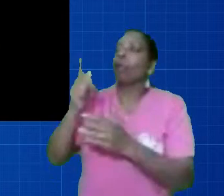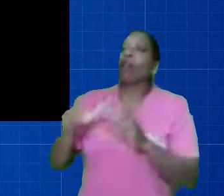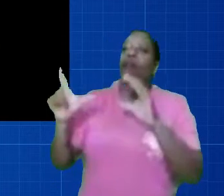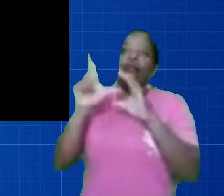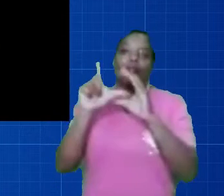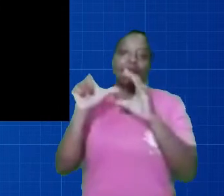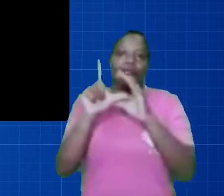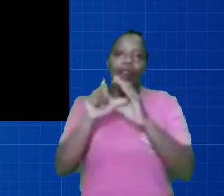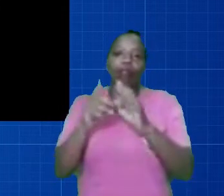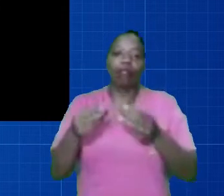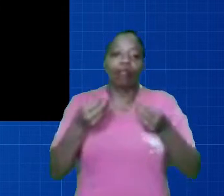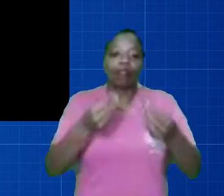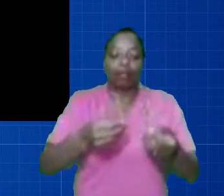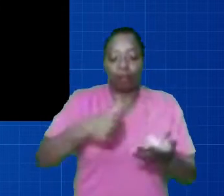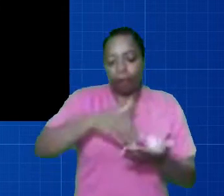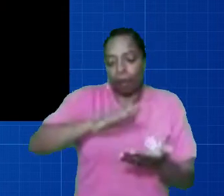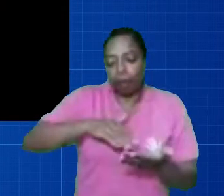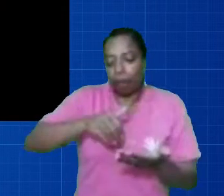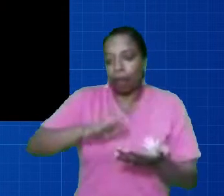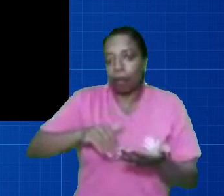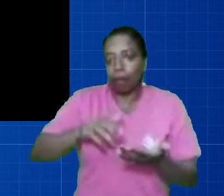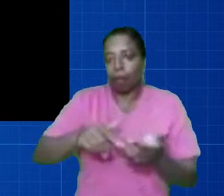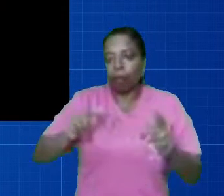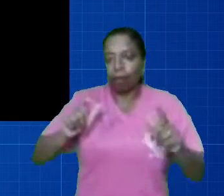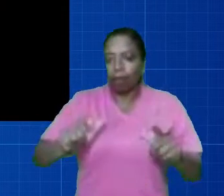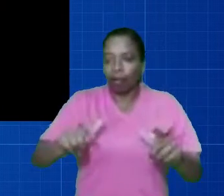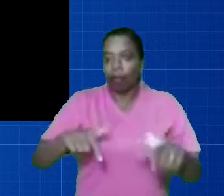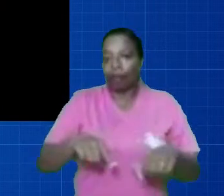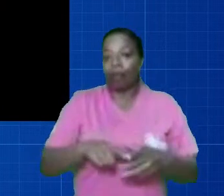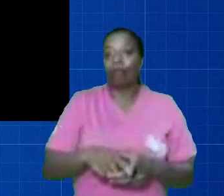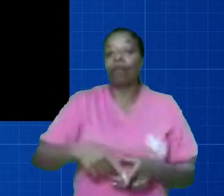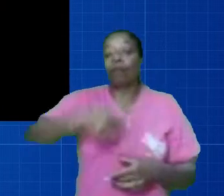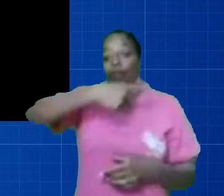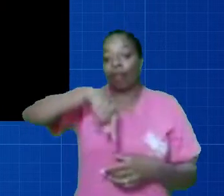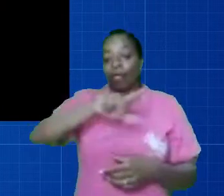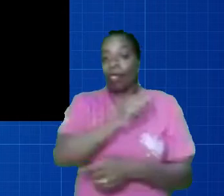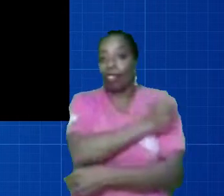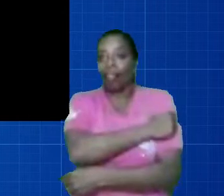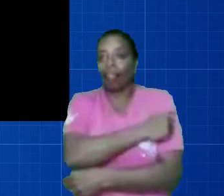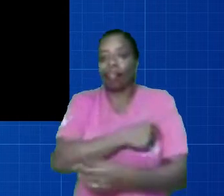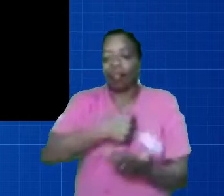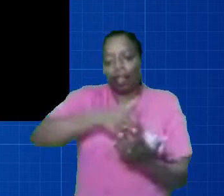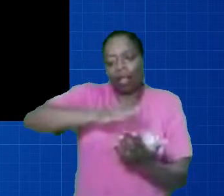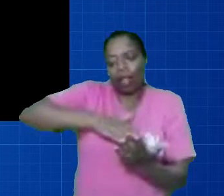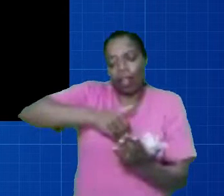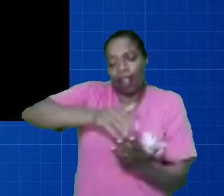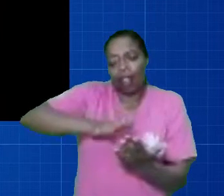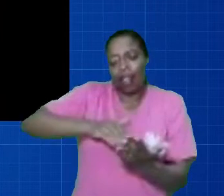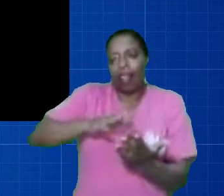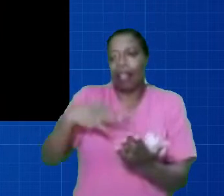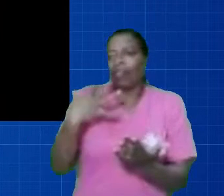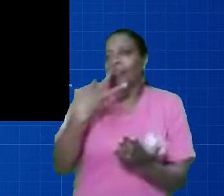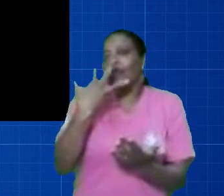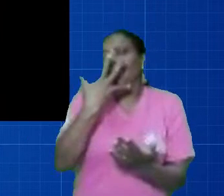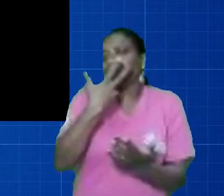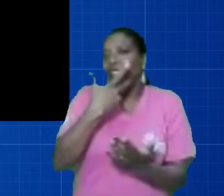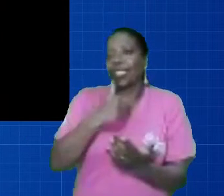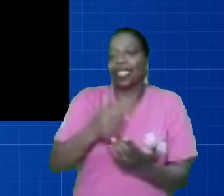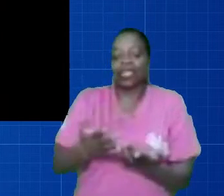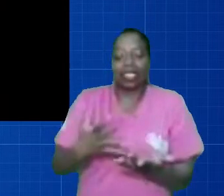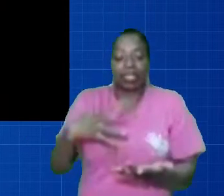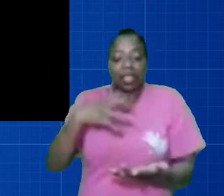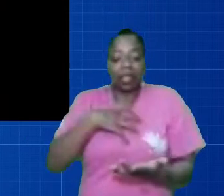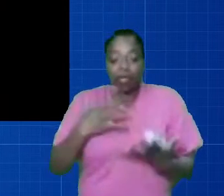eles fizeram um trabalho nesse... Gente, meu Deus, eles estavam encantados de saber, nós montamos a